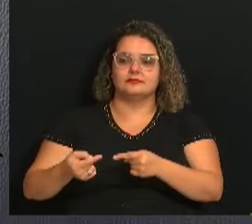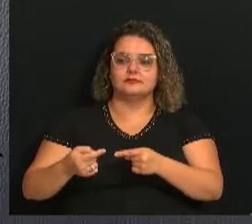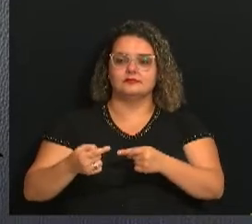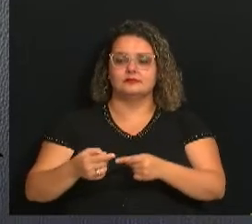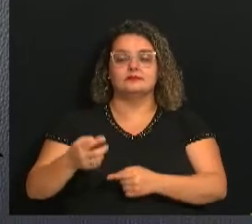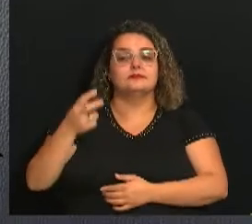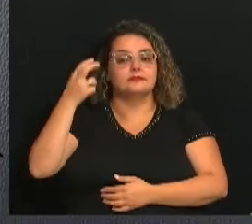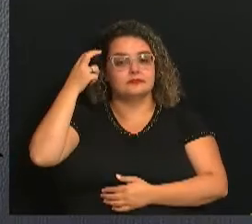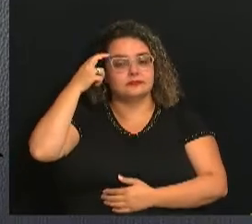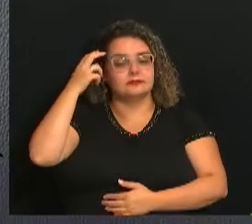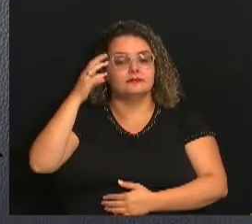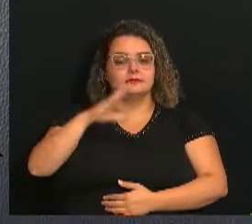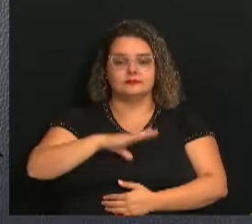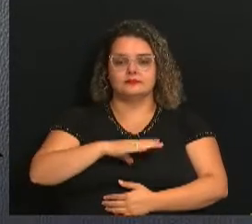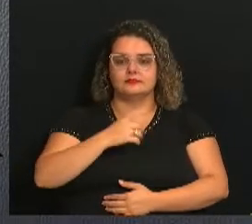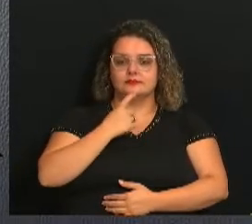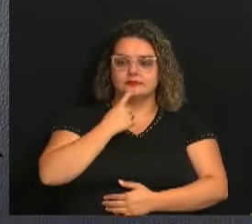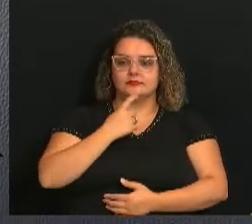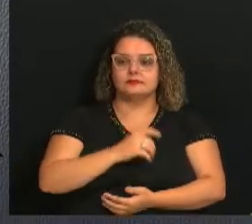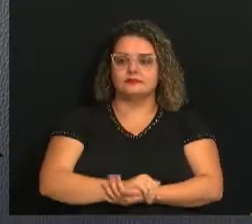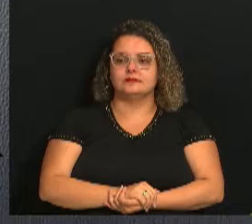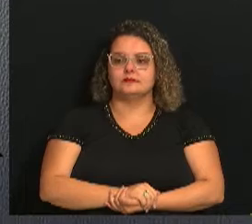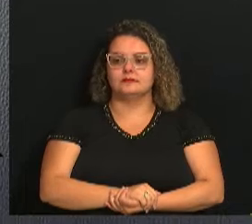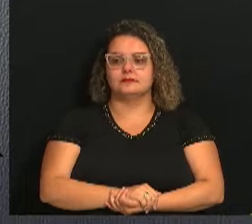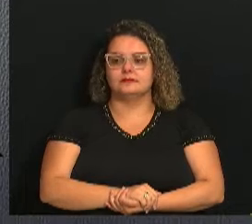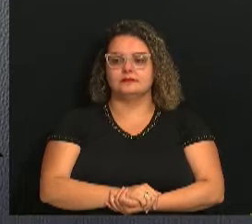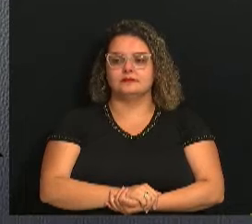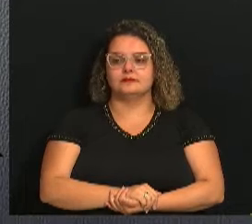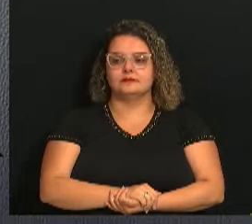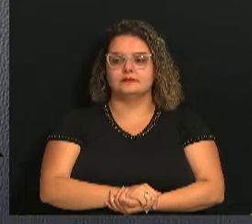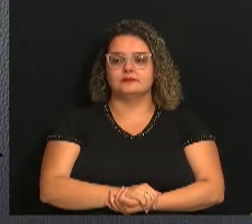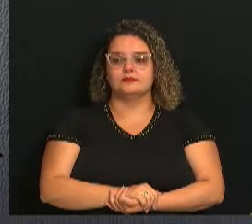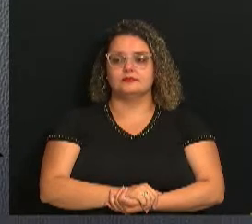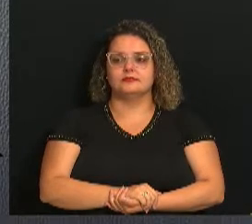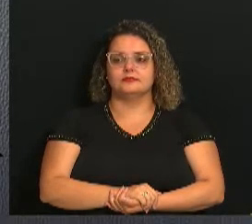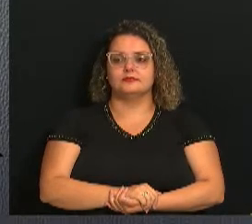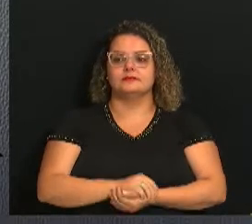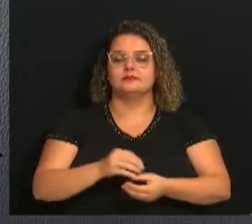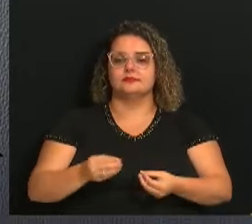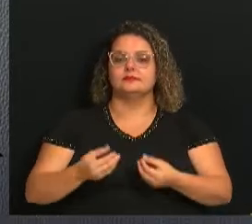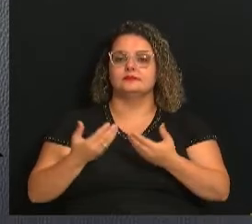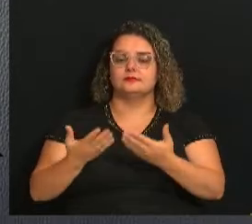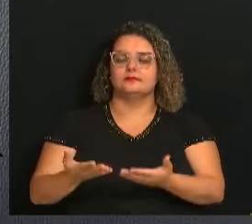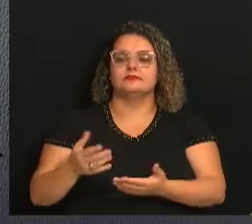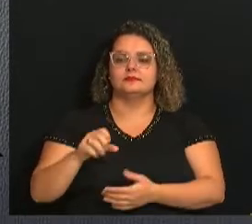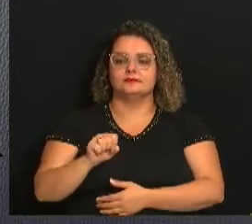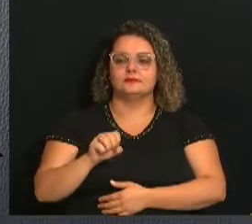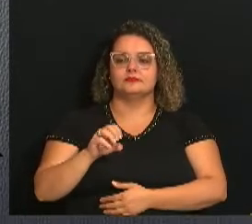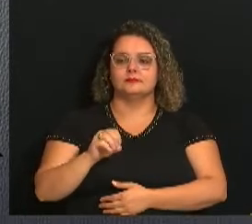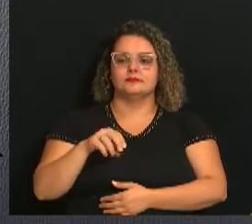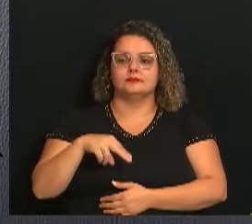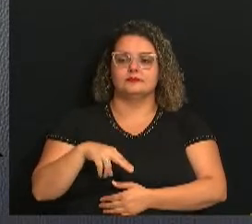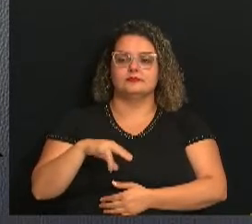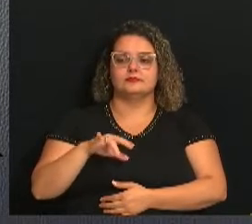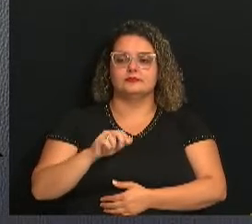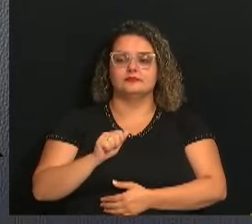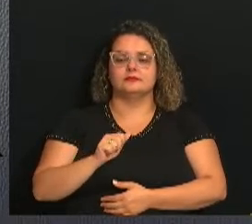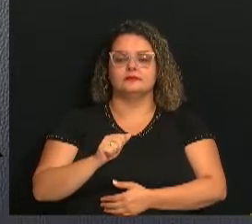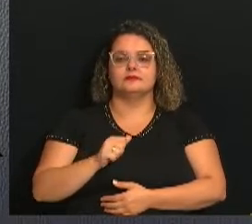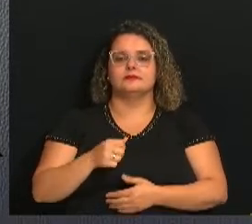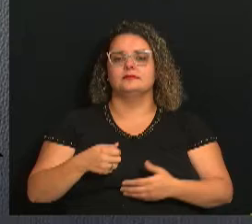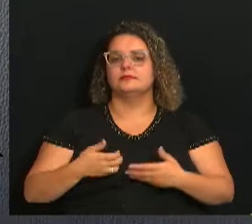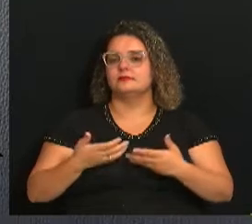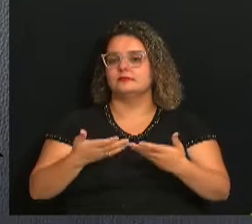nosso município. Então, eu vou passar rapidamente aqui para a Sônia, se a Sônia quiser fazer uma apresentação,